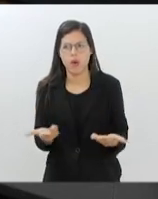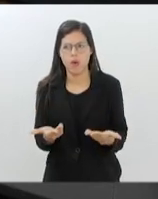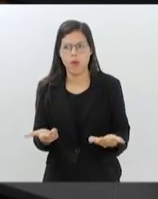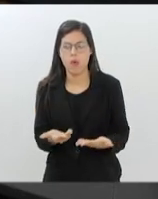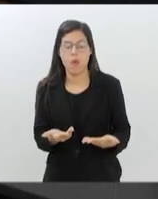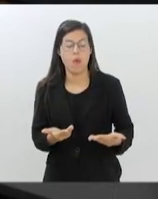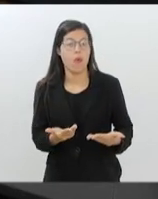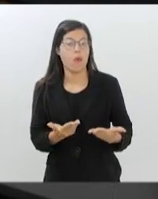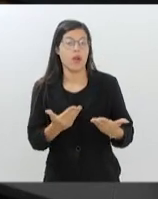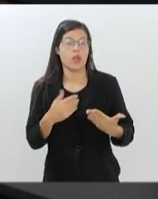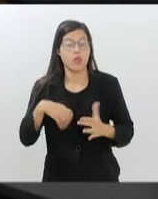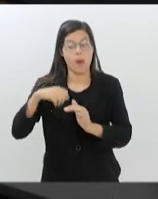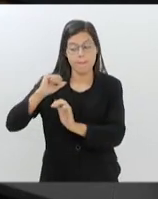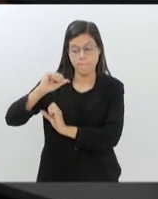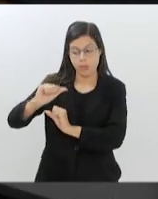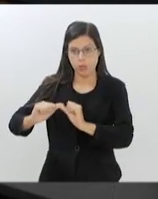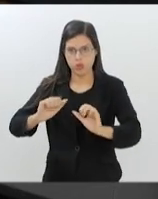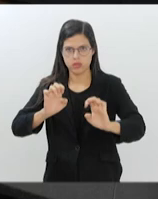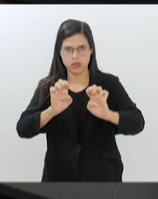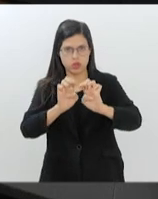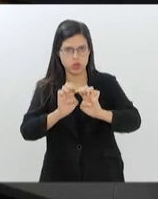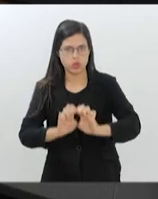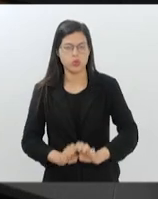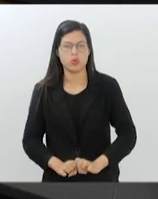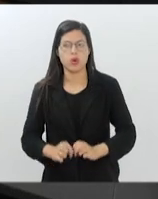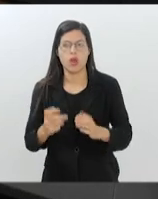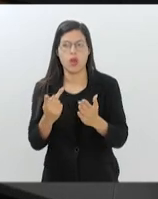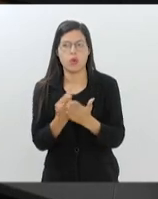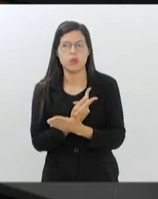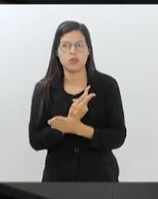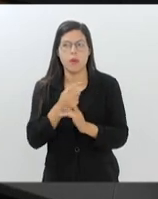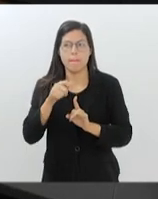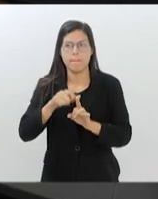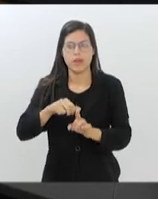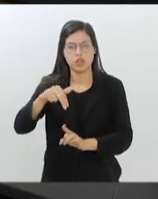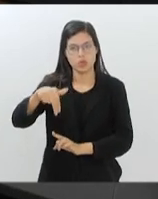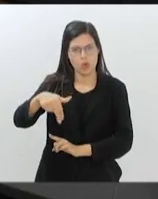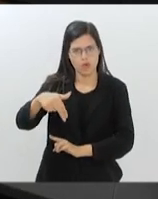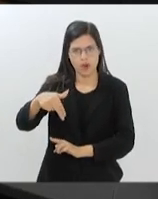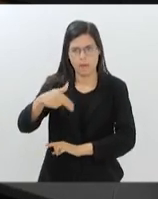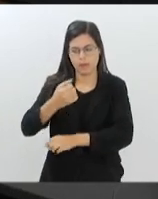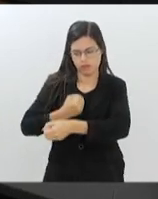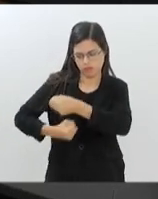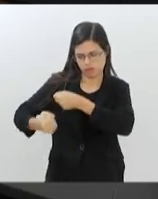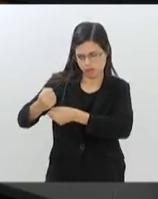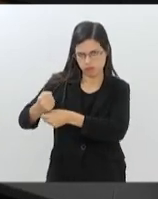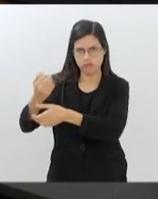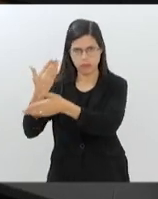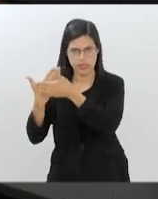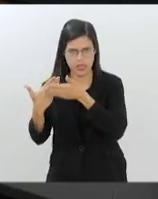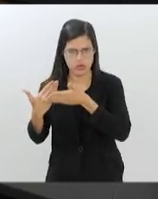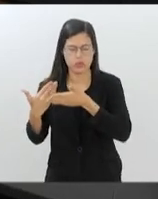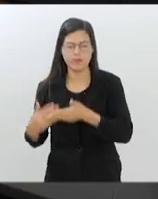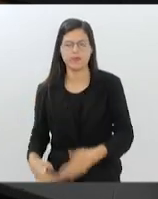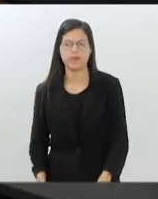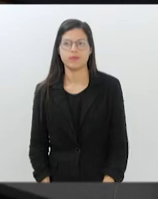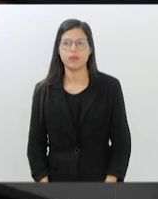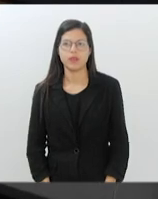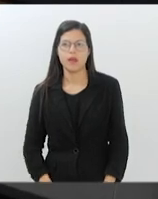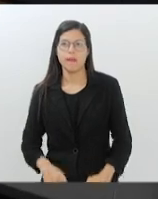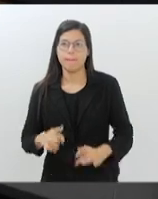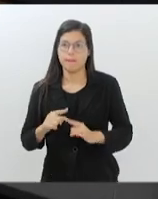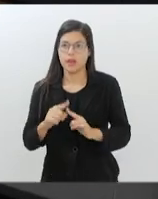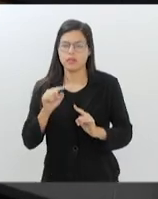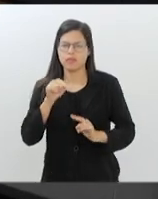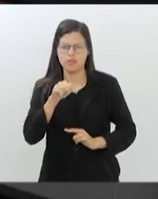relação à mudança da estrutura foi realizada em novembro do último ano novembro do último ano mas há de convi que vossa senhoria já fazia